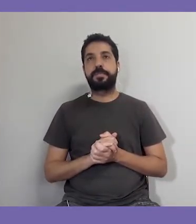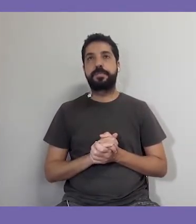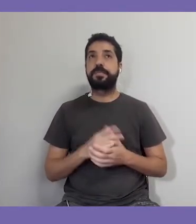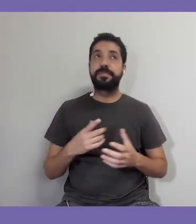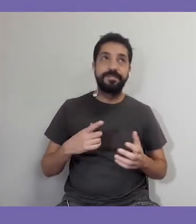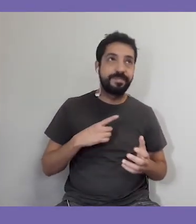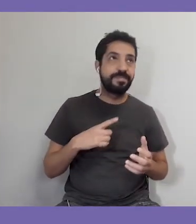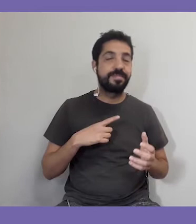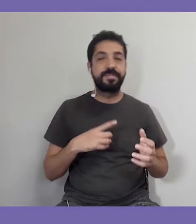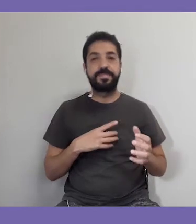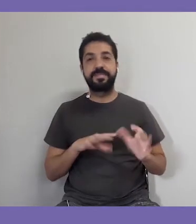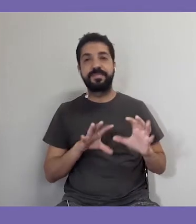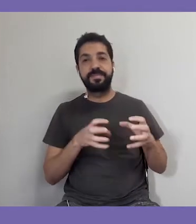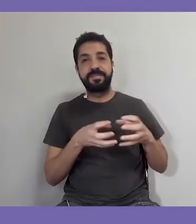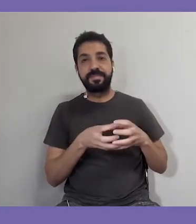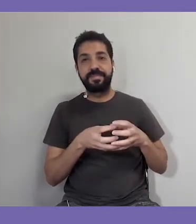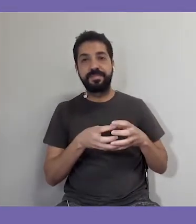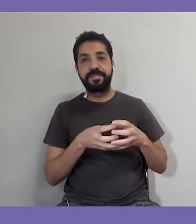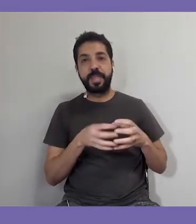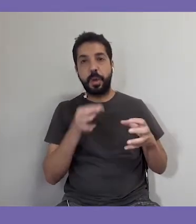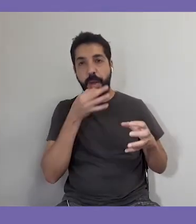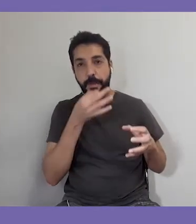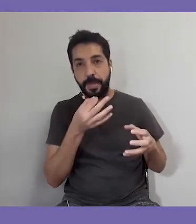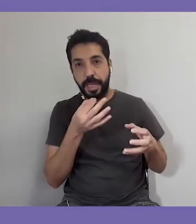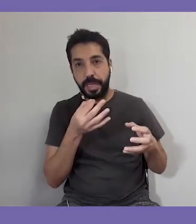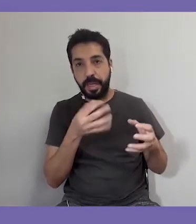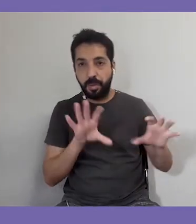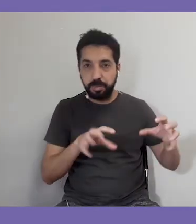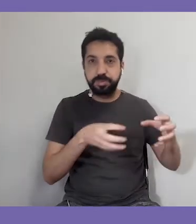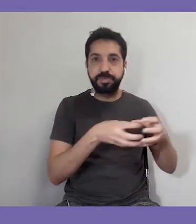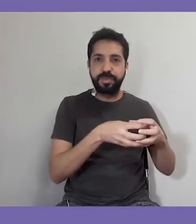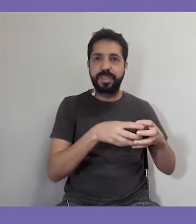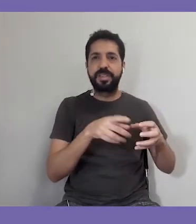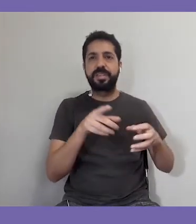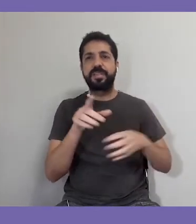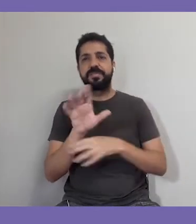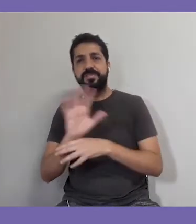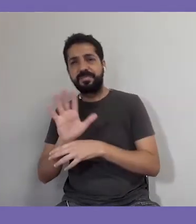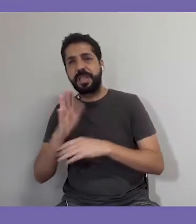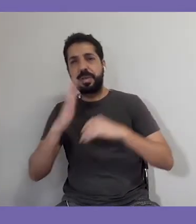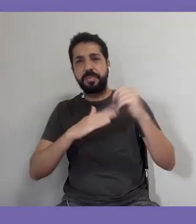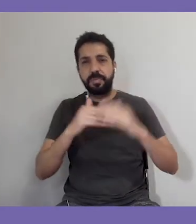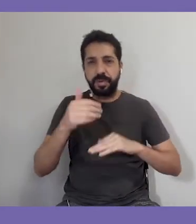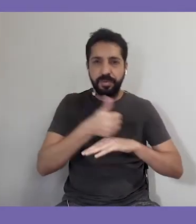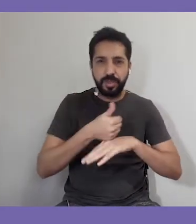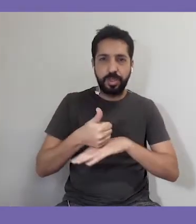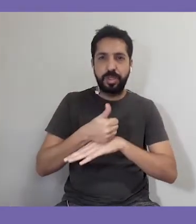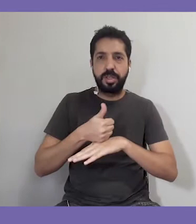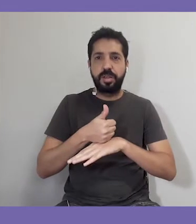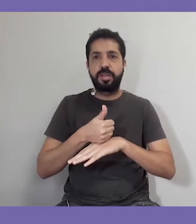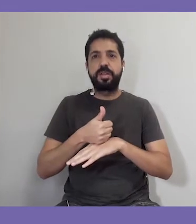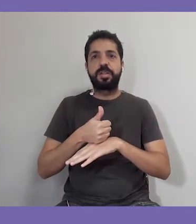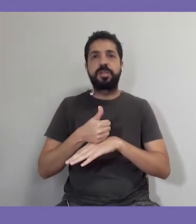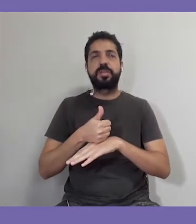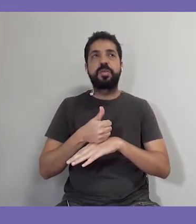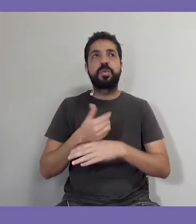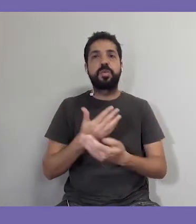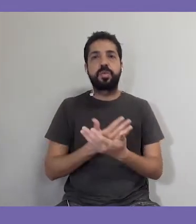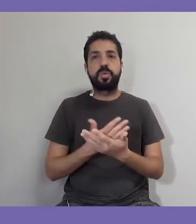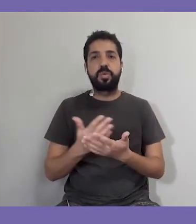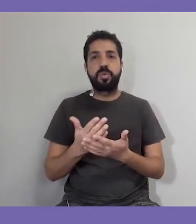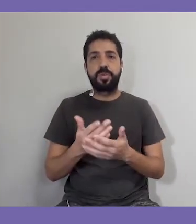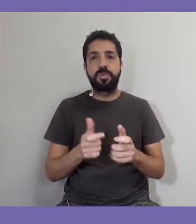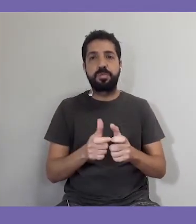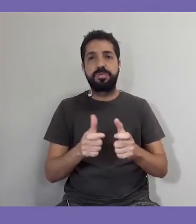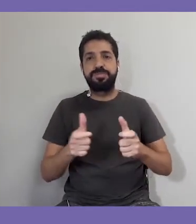é um certo consenso assim, entre os pesquisadores, as críticas cinematográficas, que teve